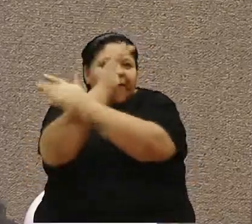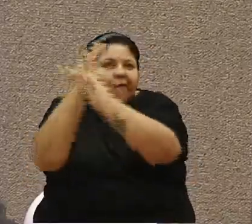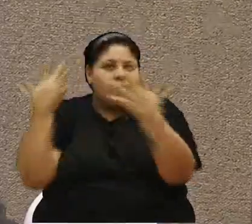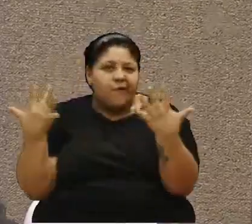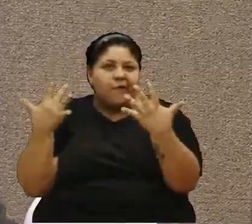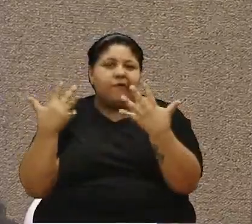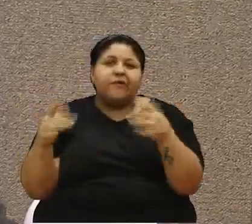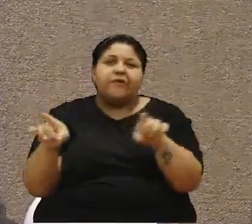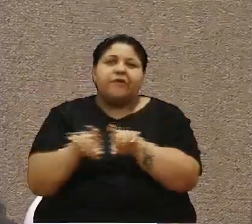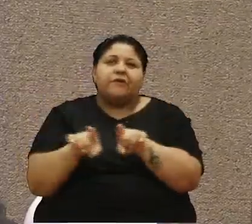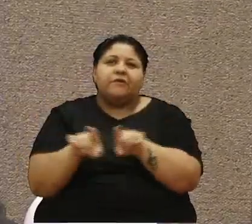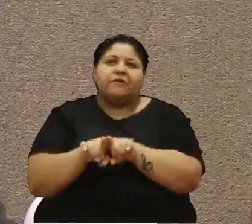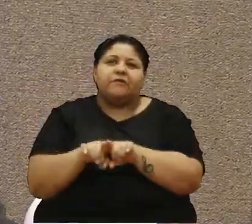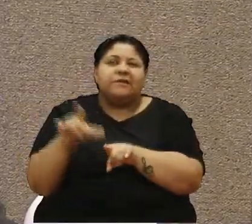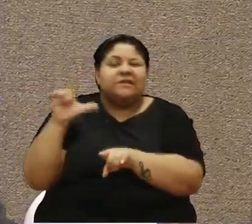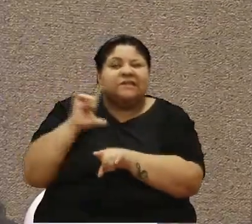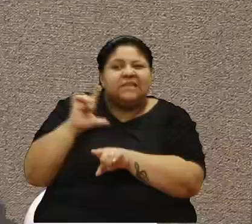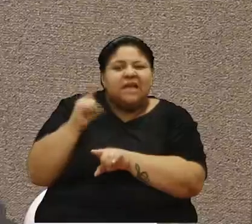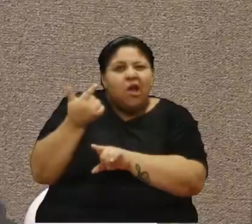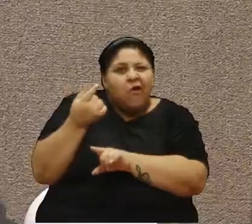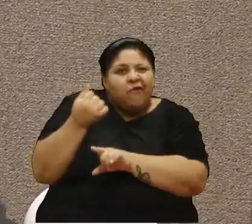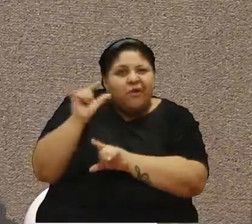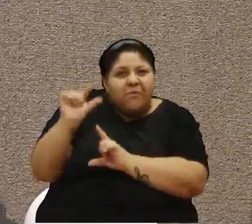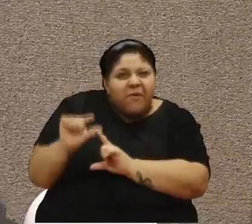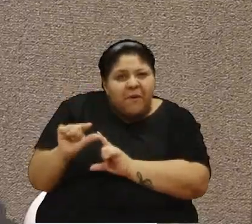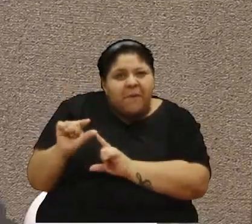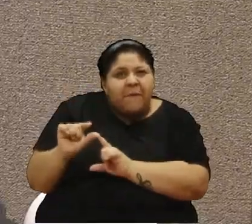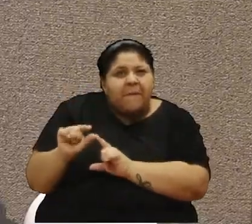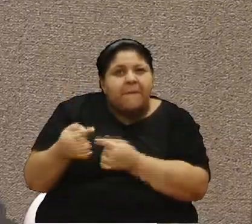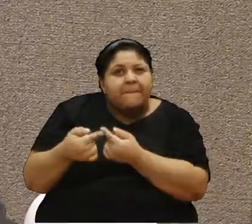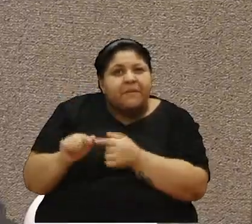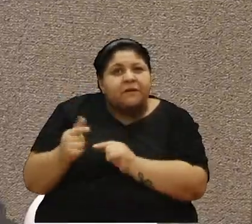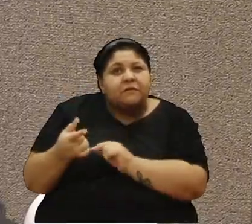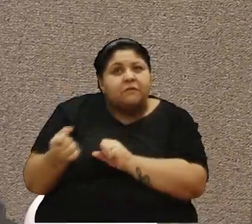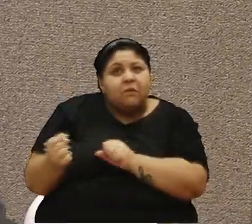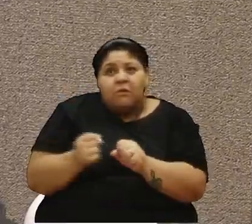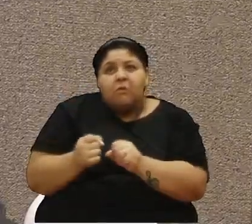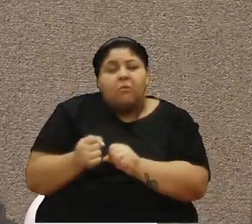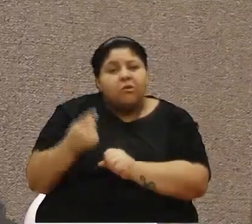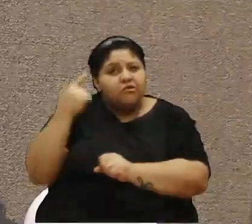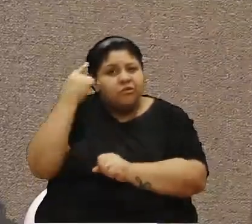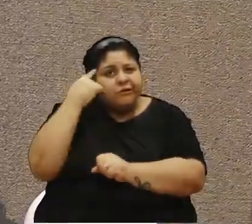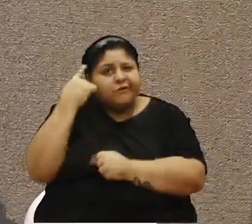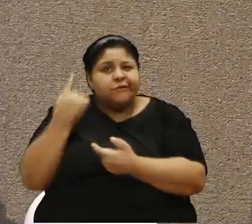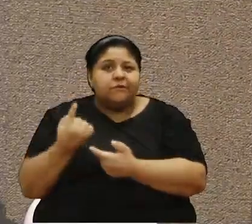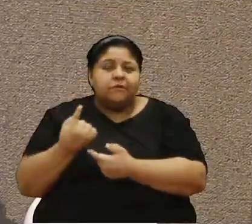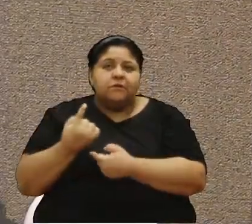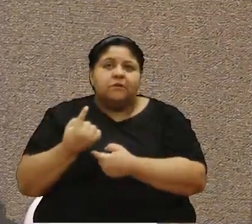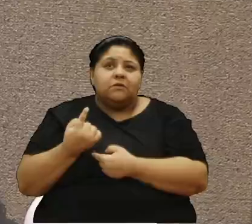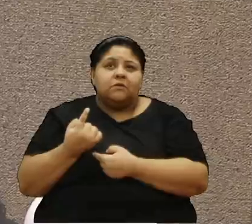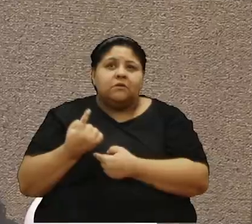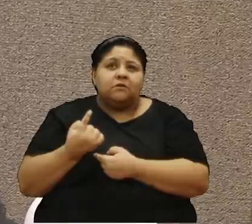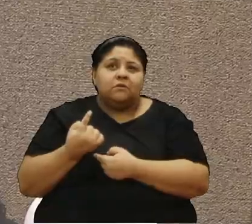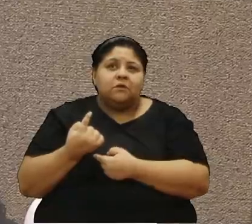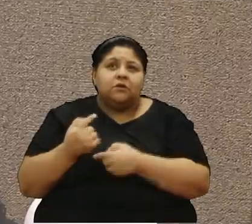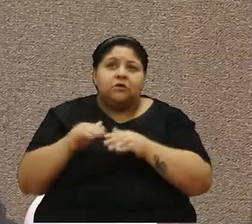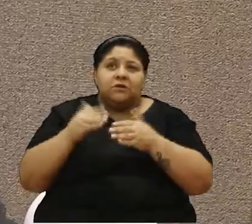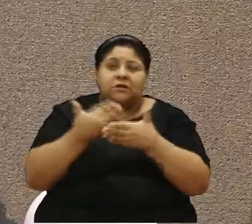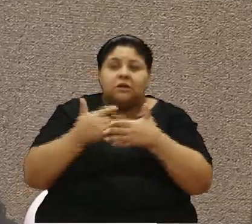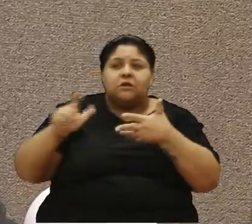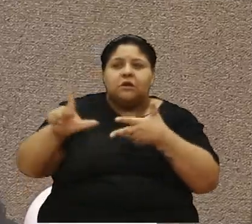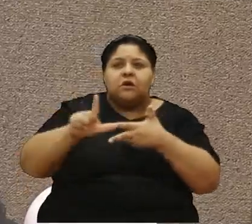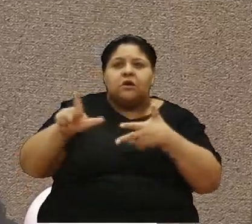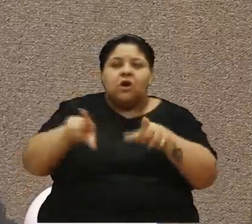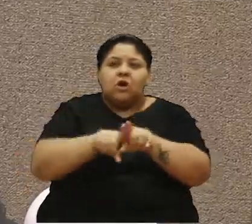que tem um valor que é pequenininho, mas tem lá uma rubrica, que de repente possa pensar em parceria com a Escola do Legislativo, fazer